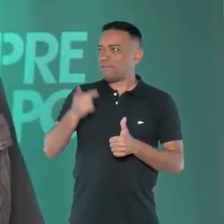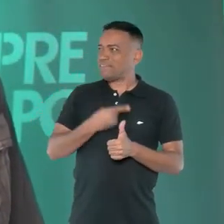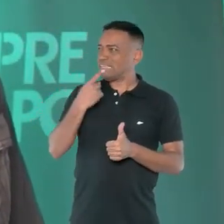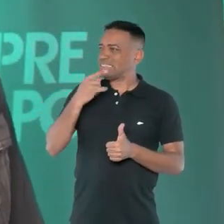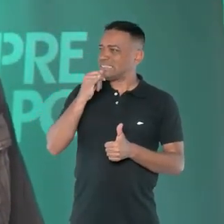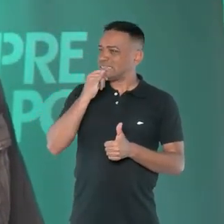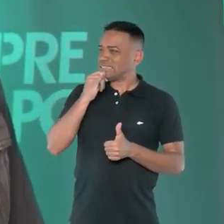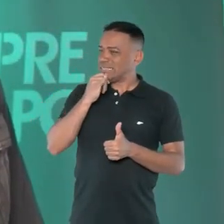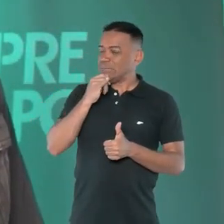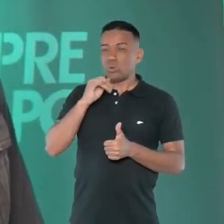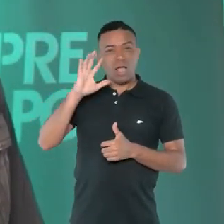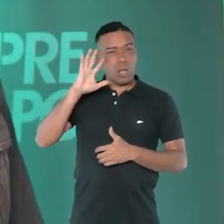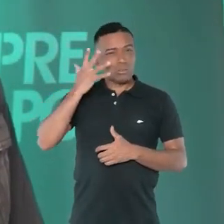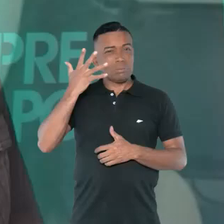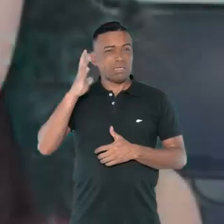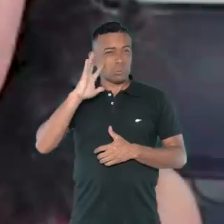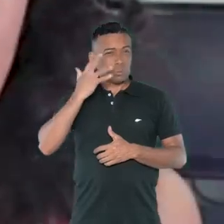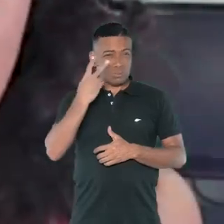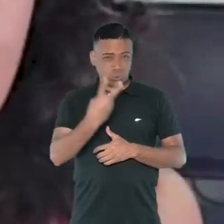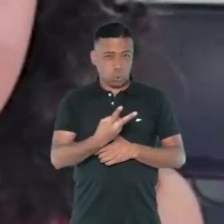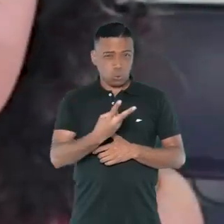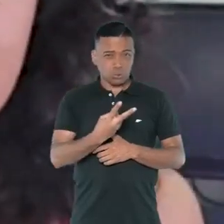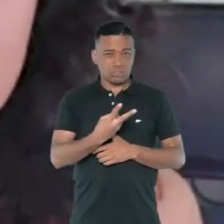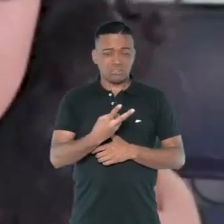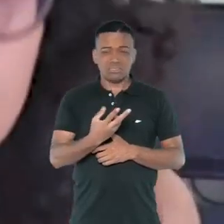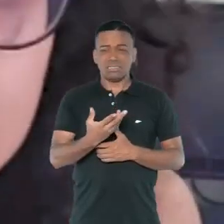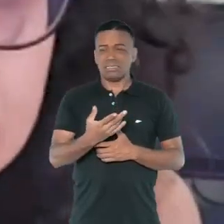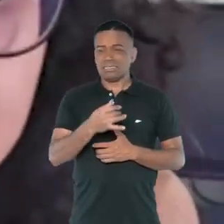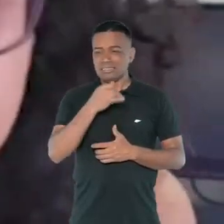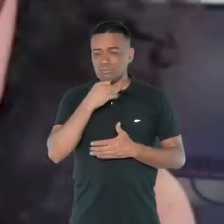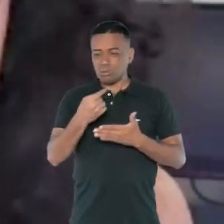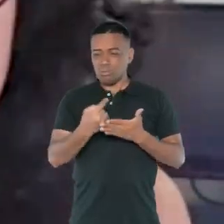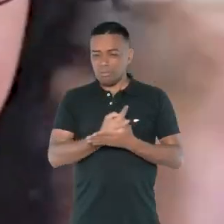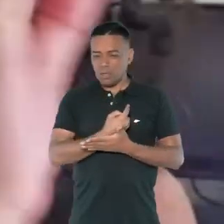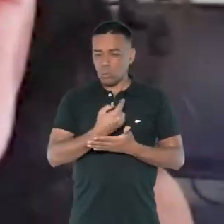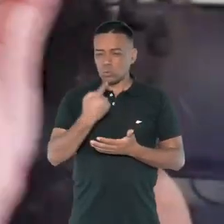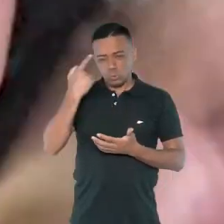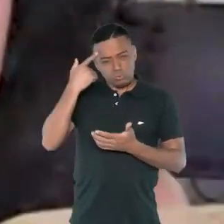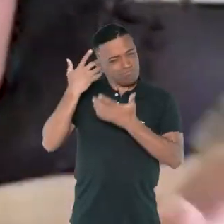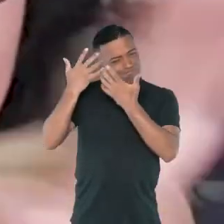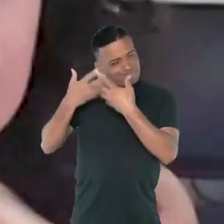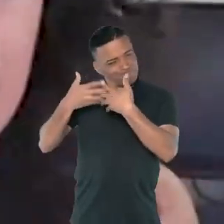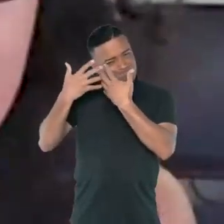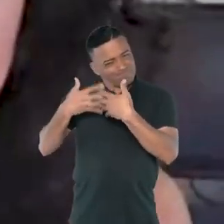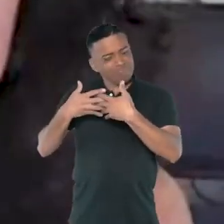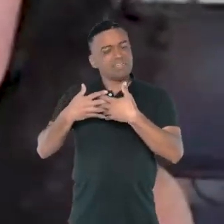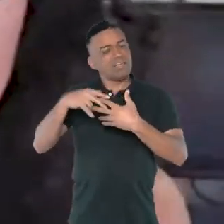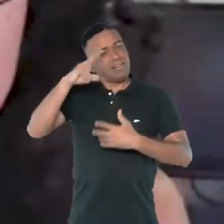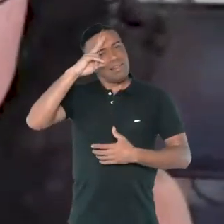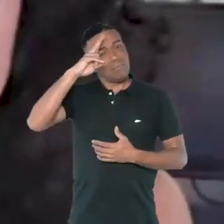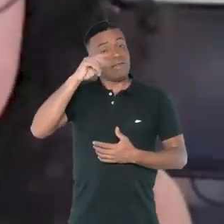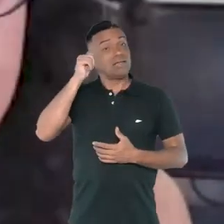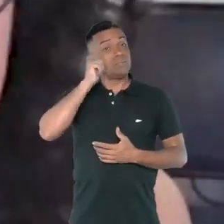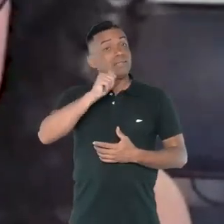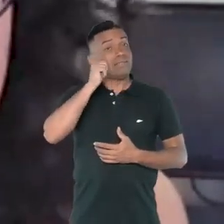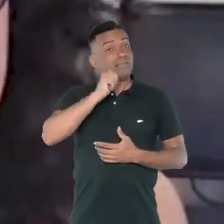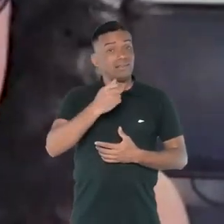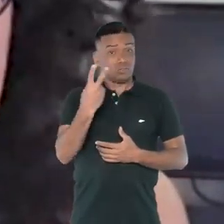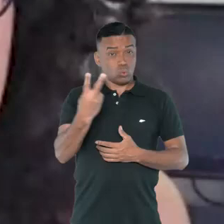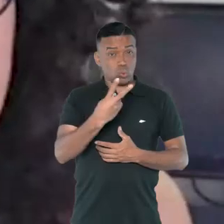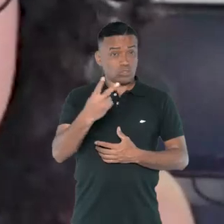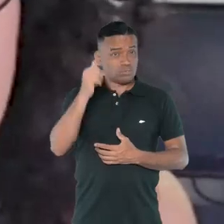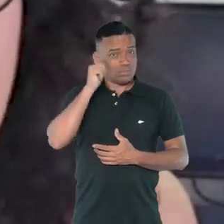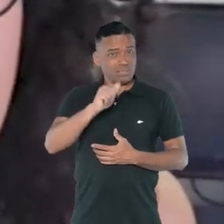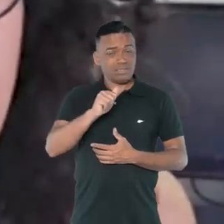lembro que a primeira vez que... duas situações que, assim, quando me perguntam algo sobre isso, me